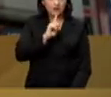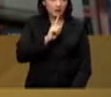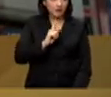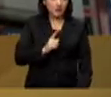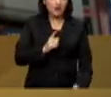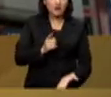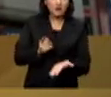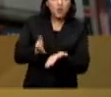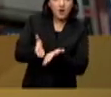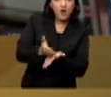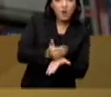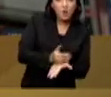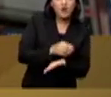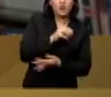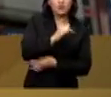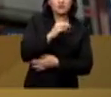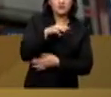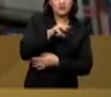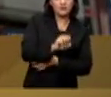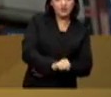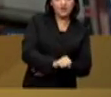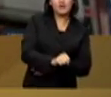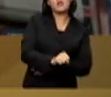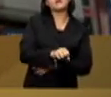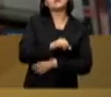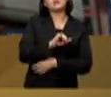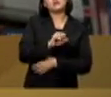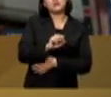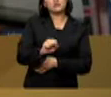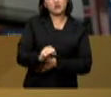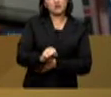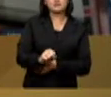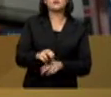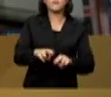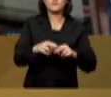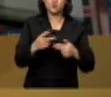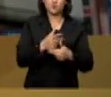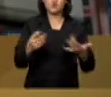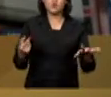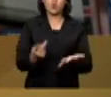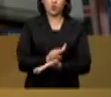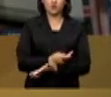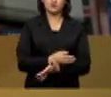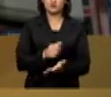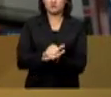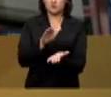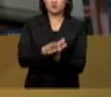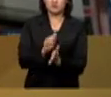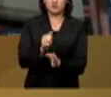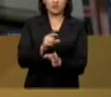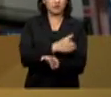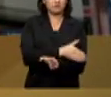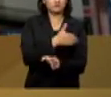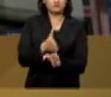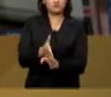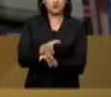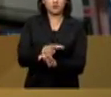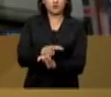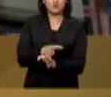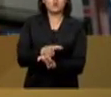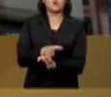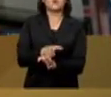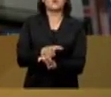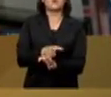ou do ISS, em relação aos fatos geradores ocorridos até a véspera da data da publicação da ata de julgamento